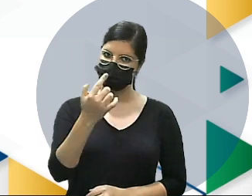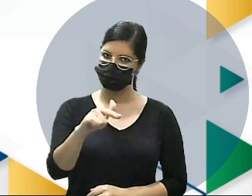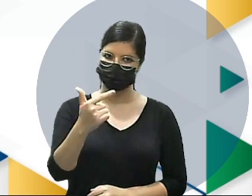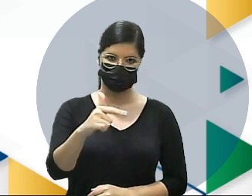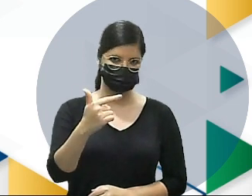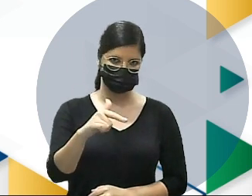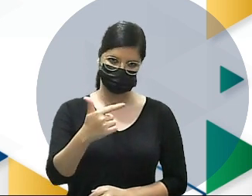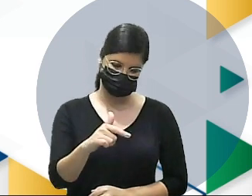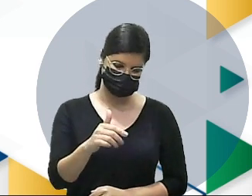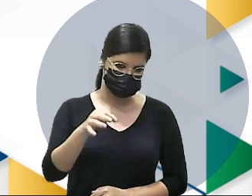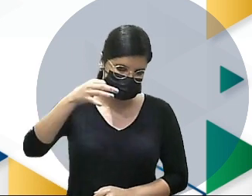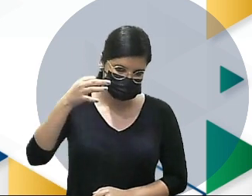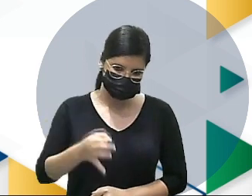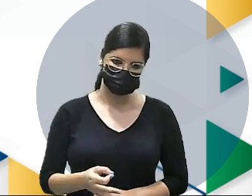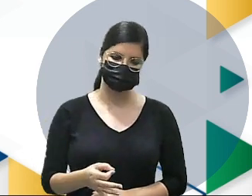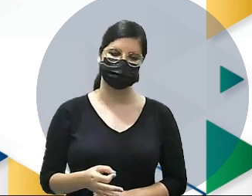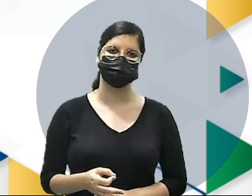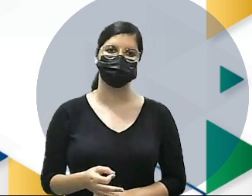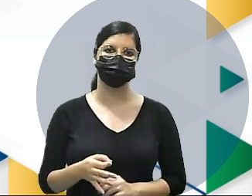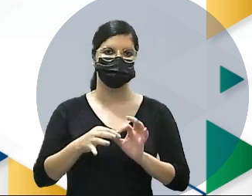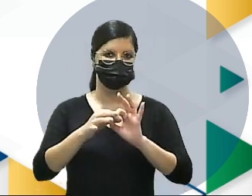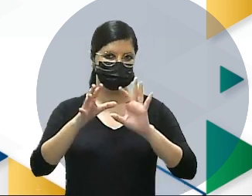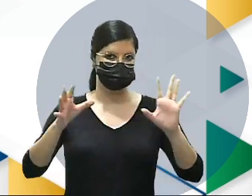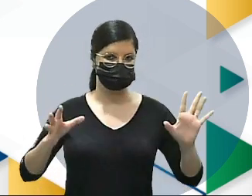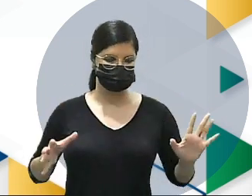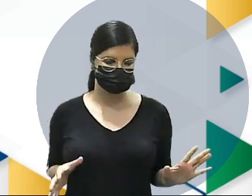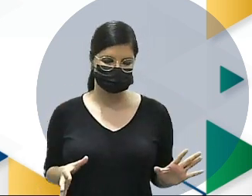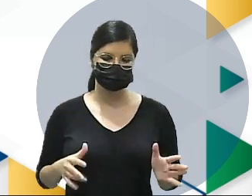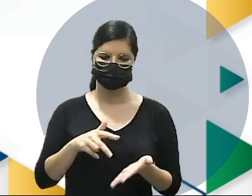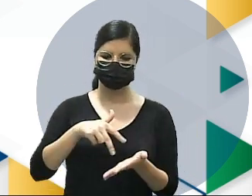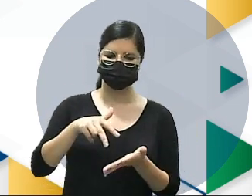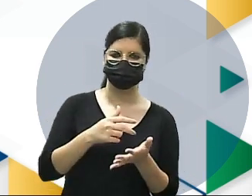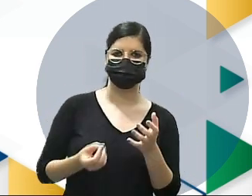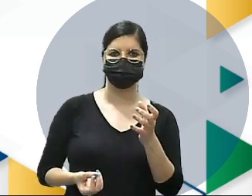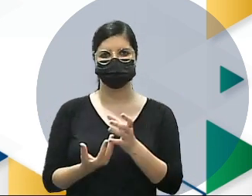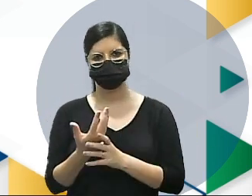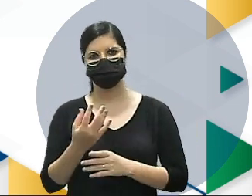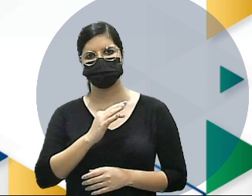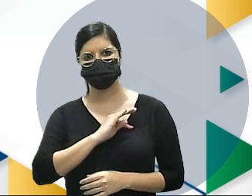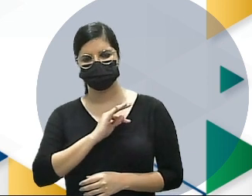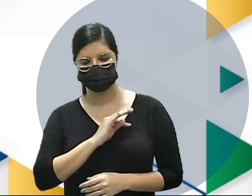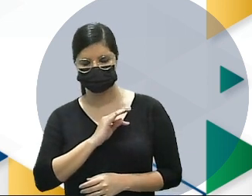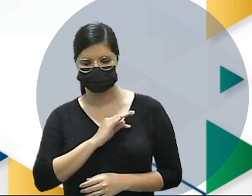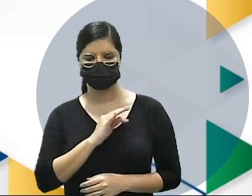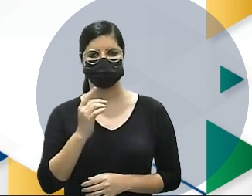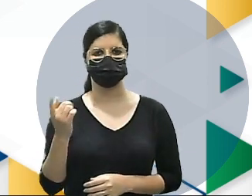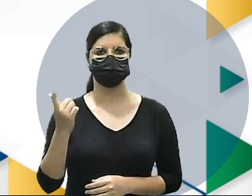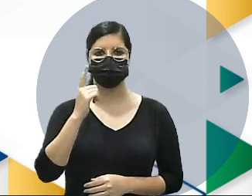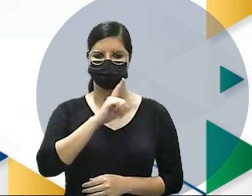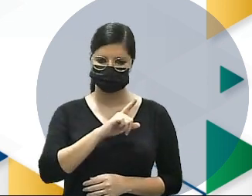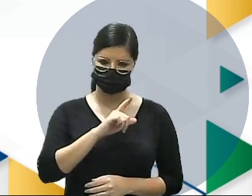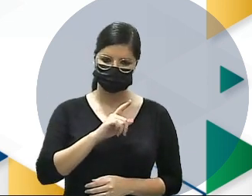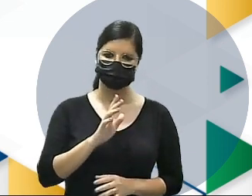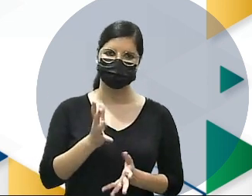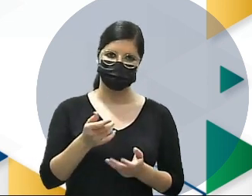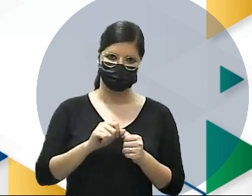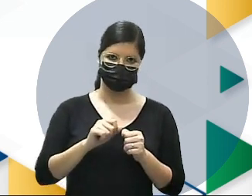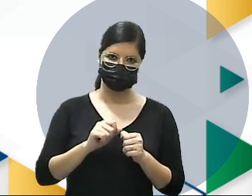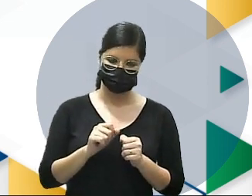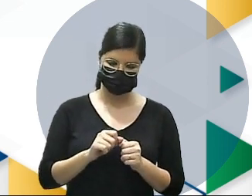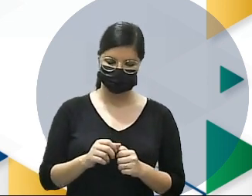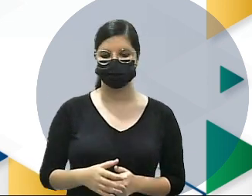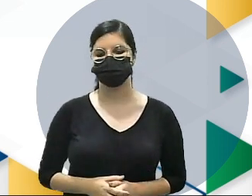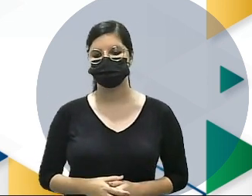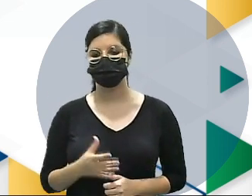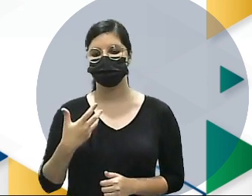técnicas pré-determinadas Ou seja a dança é livre né você cria técnica se utiliza das suas técnicas que você já fez em